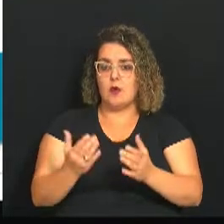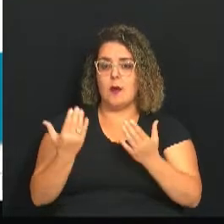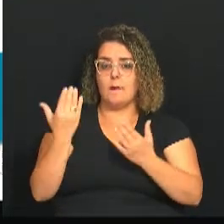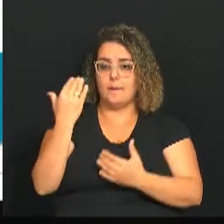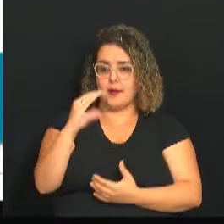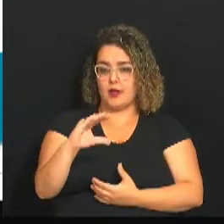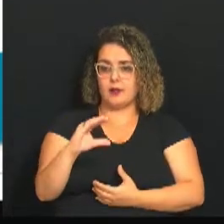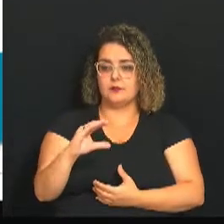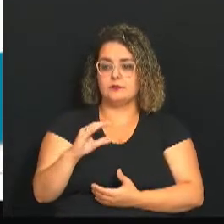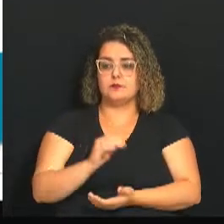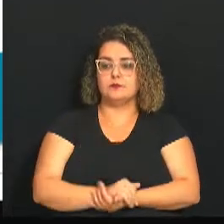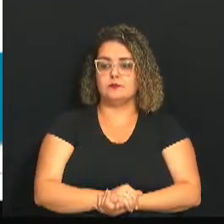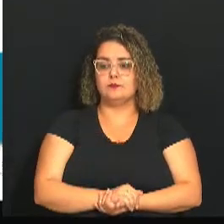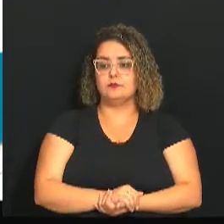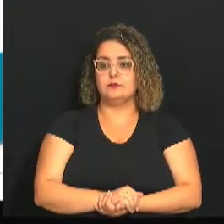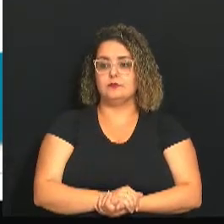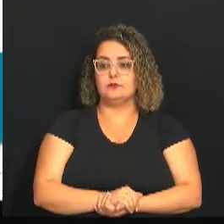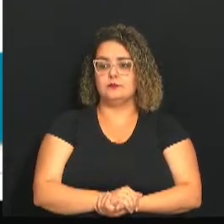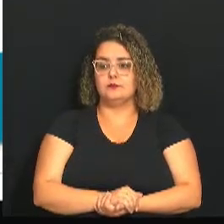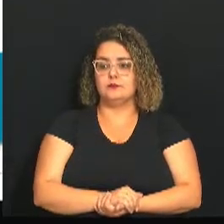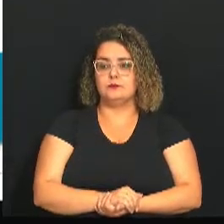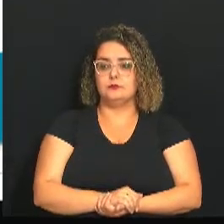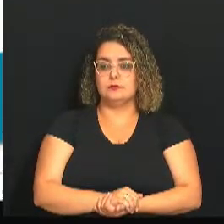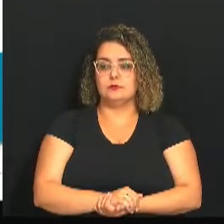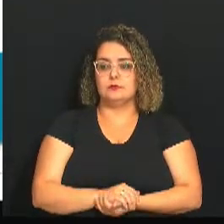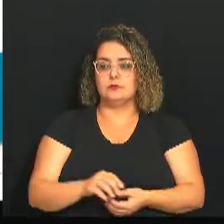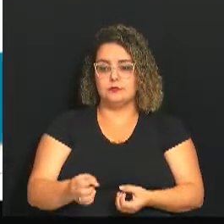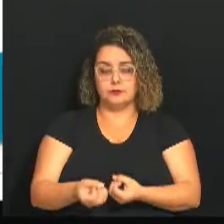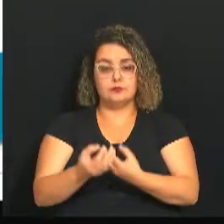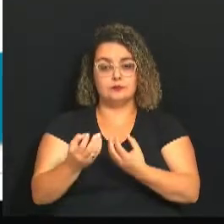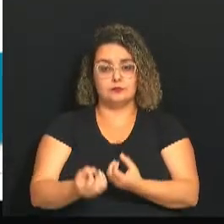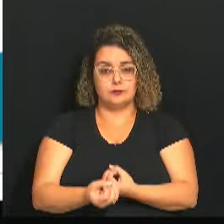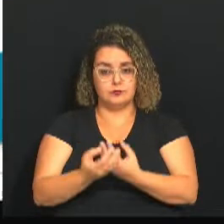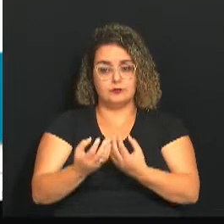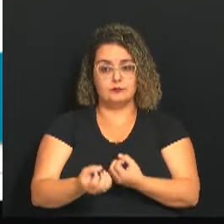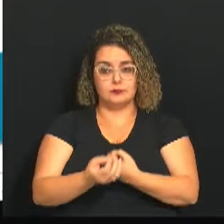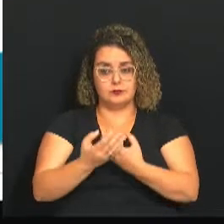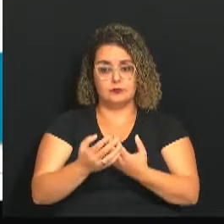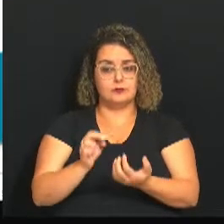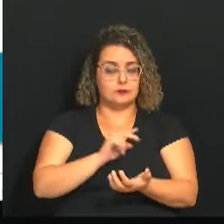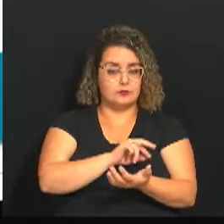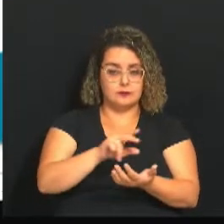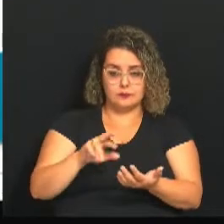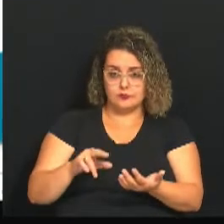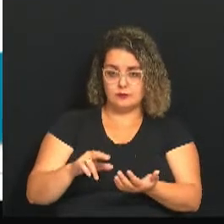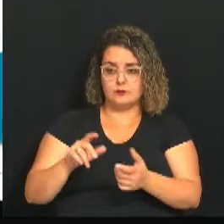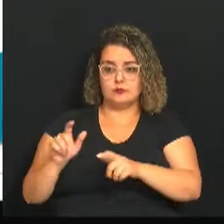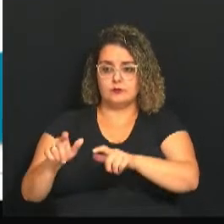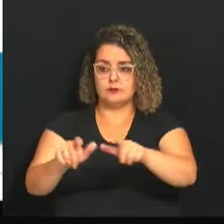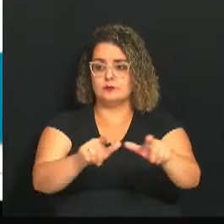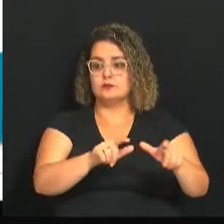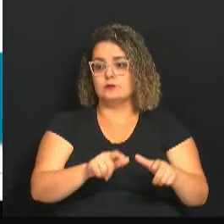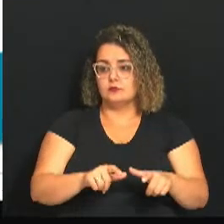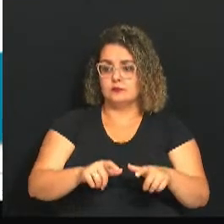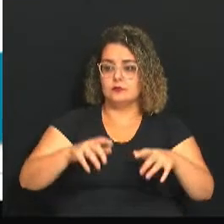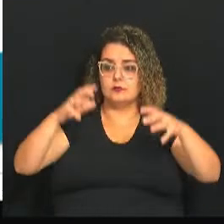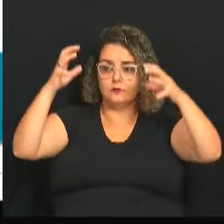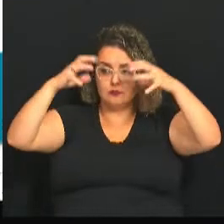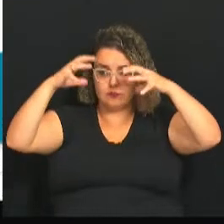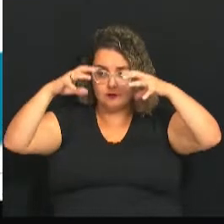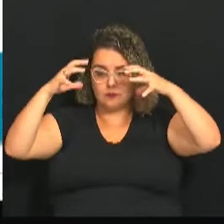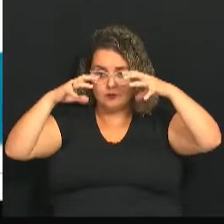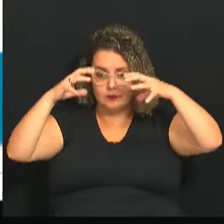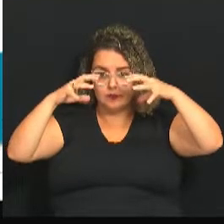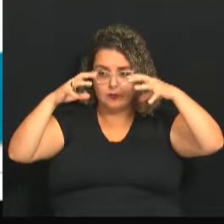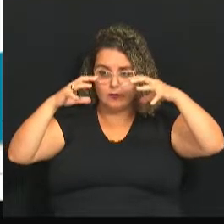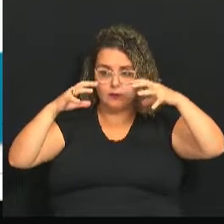plataforma e integrou informações de diversas fontes, né? Então, aqui tem o exemplo de chuva acumulada nos